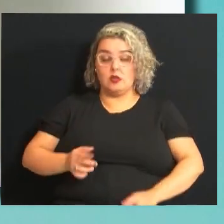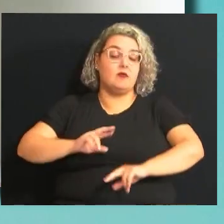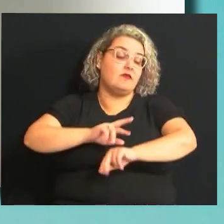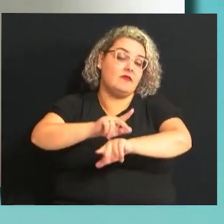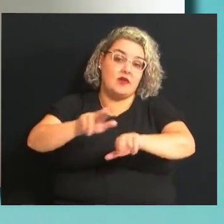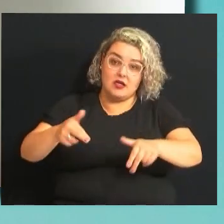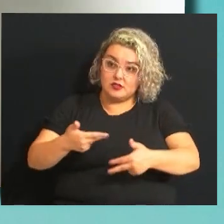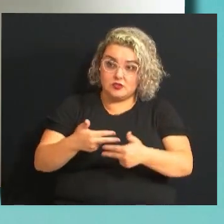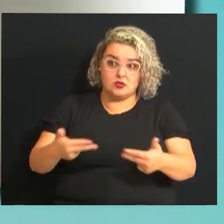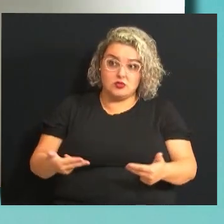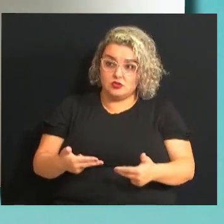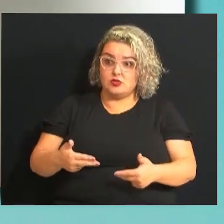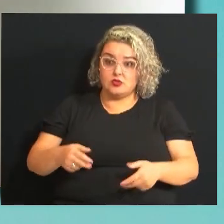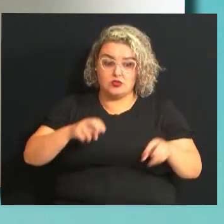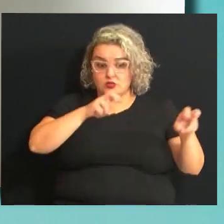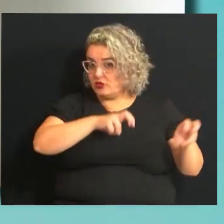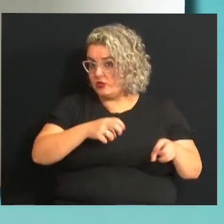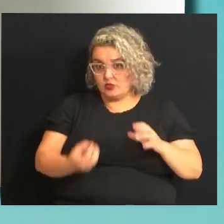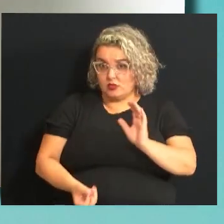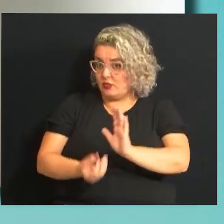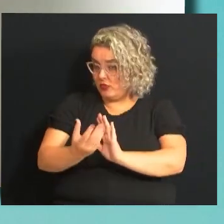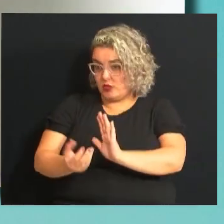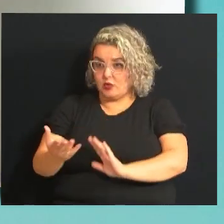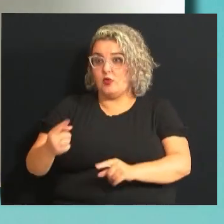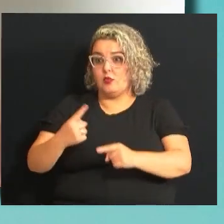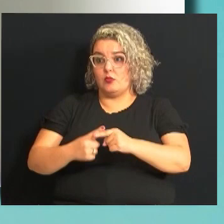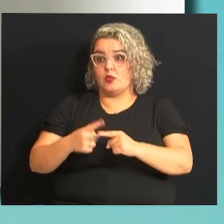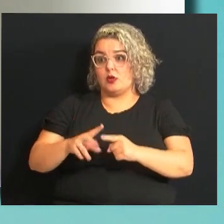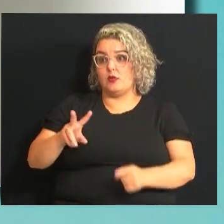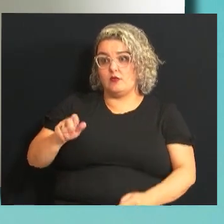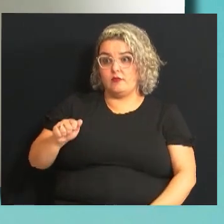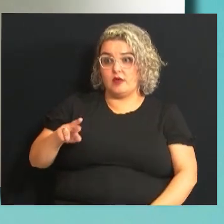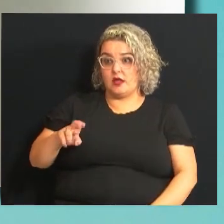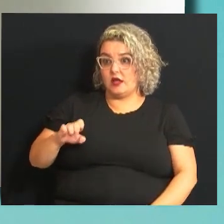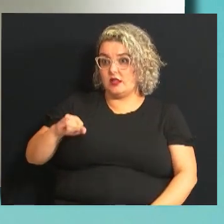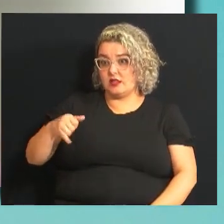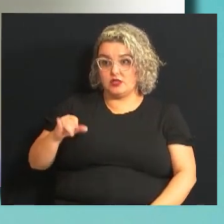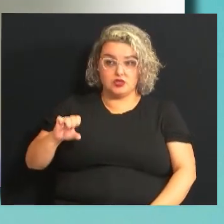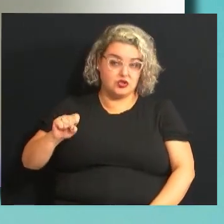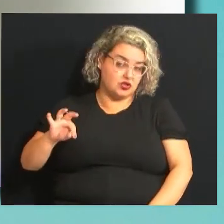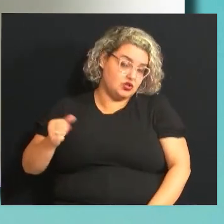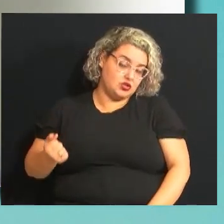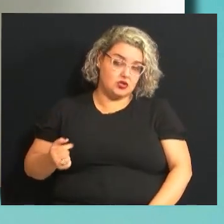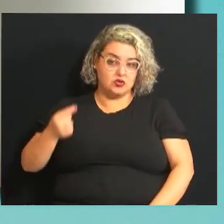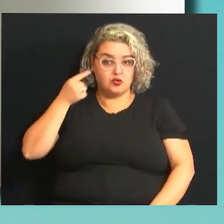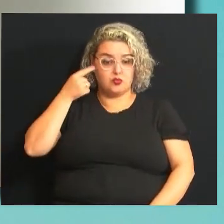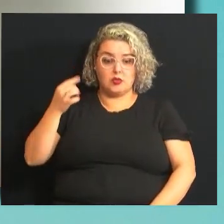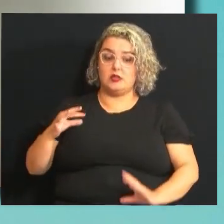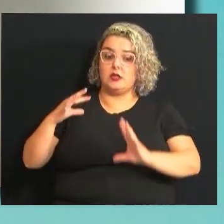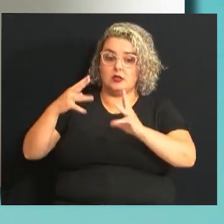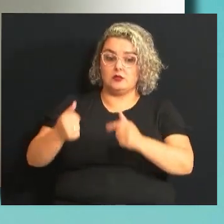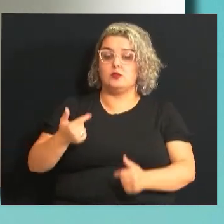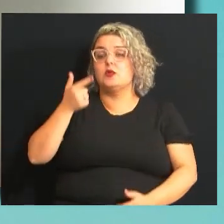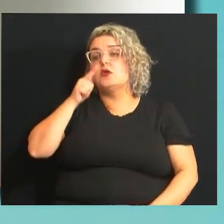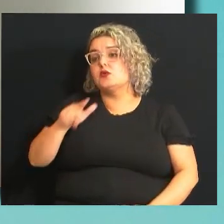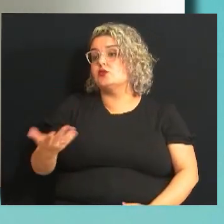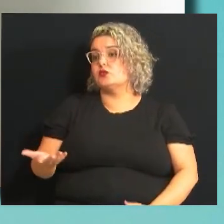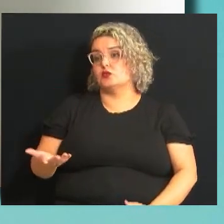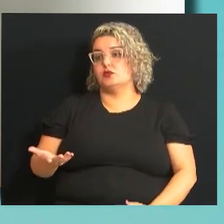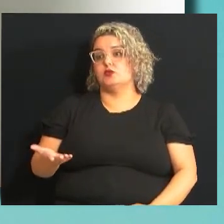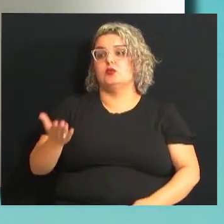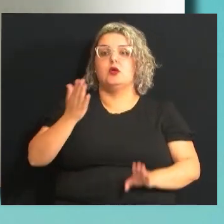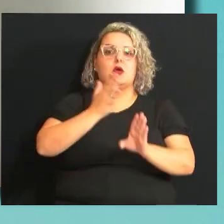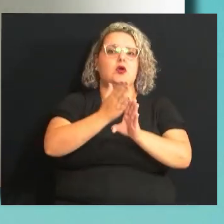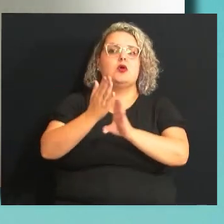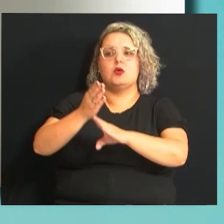no mercado em torno de 250 apenas. Então tem muitas coisas que os produtores nem produzem porque o varejista,